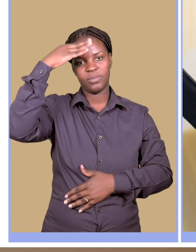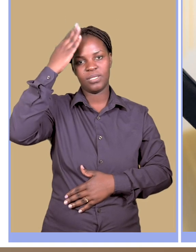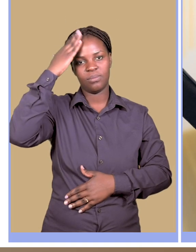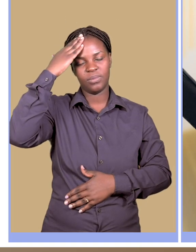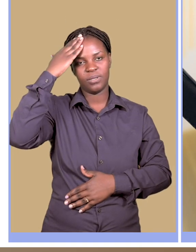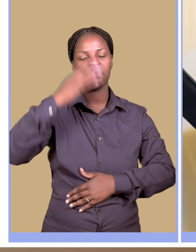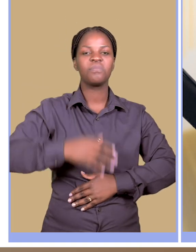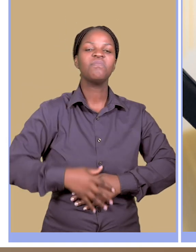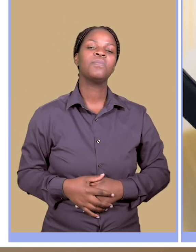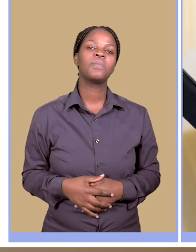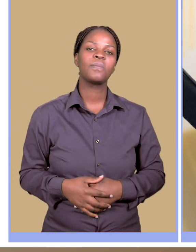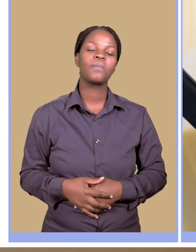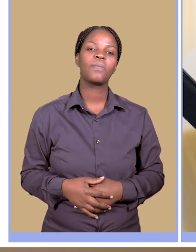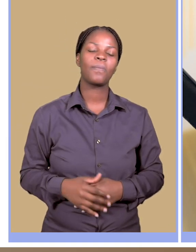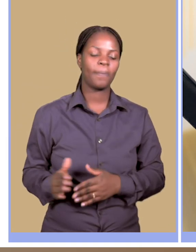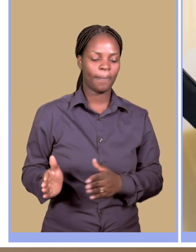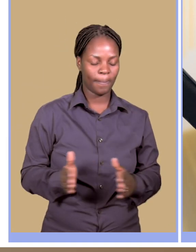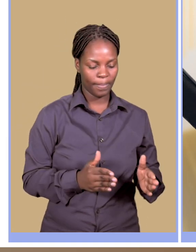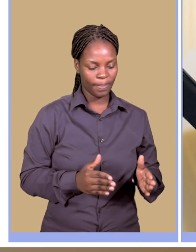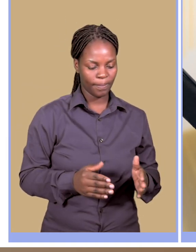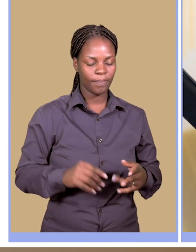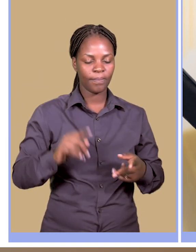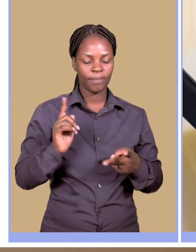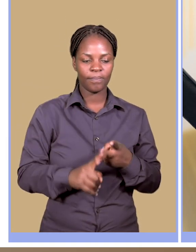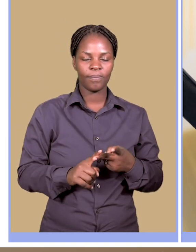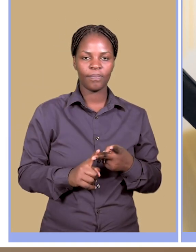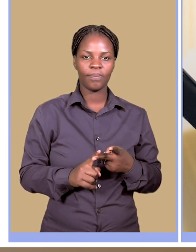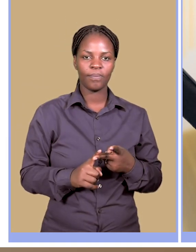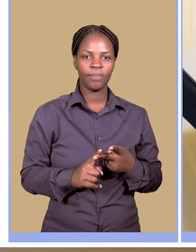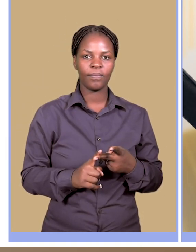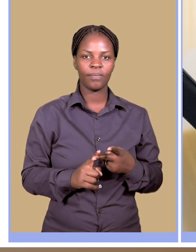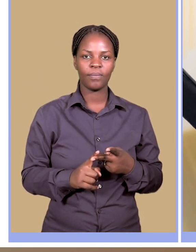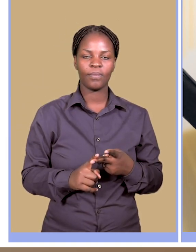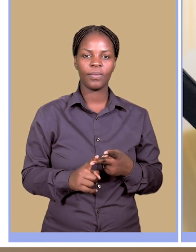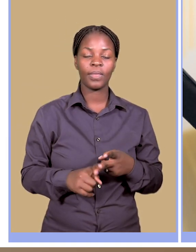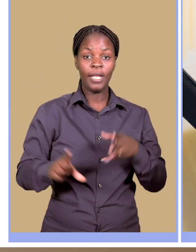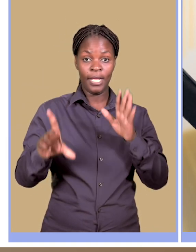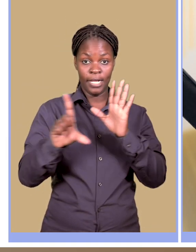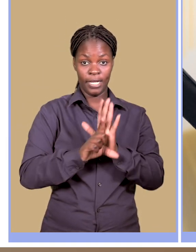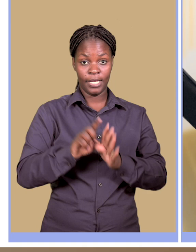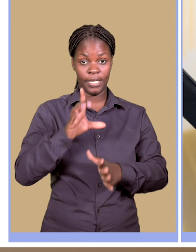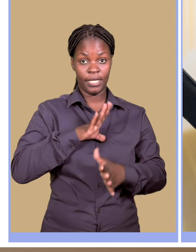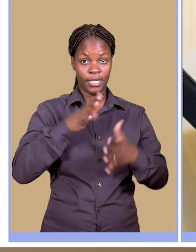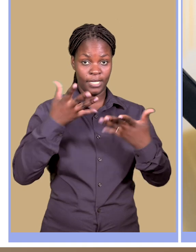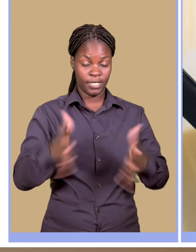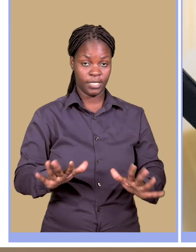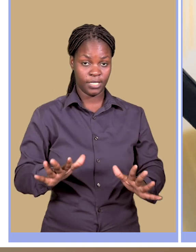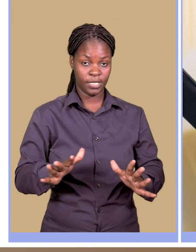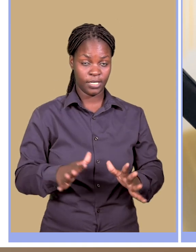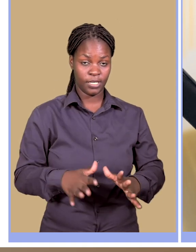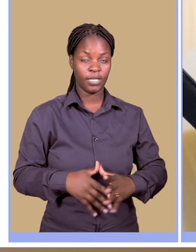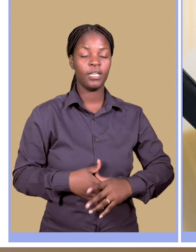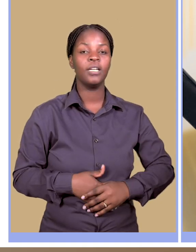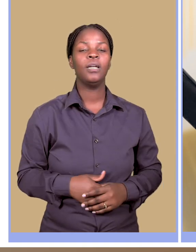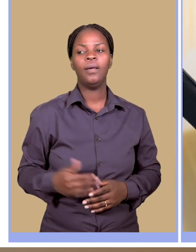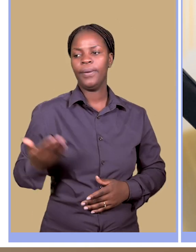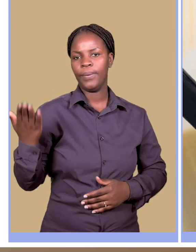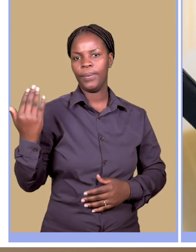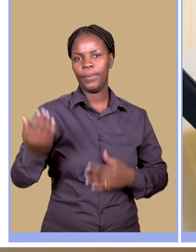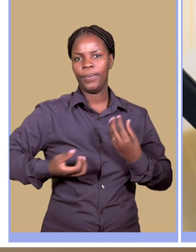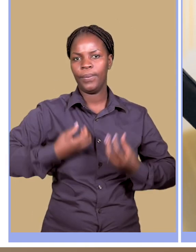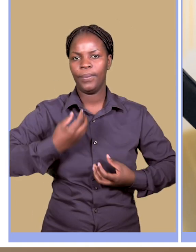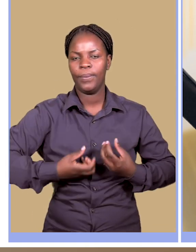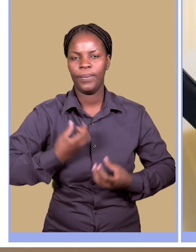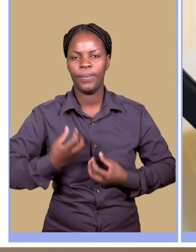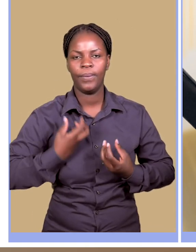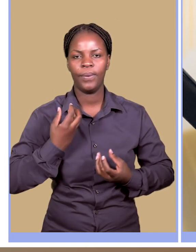importante, por um lado, reconhecer isto. O outro lado é que, com a lei, como dizia portanto, há